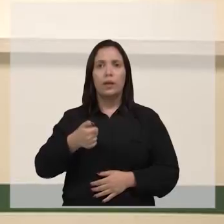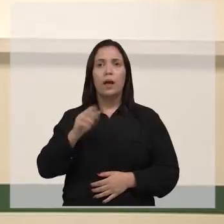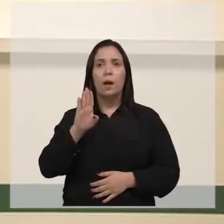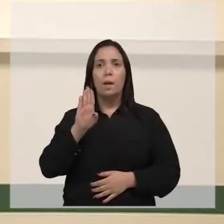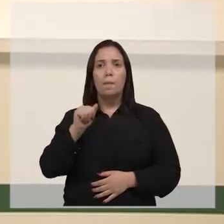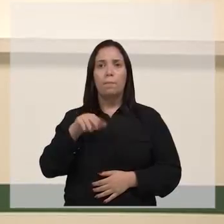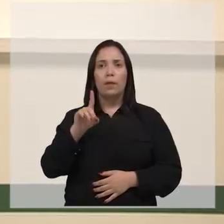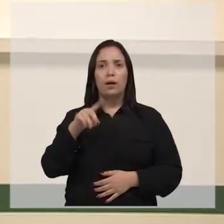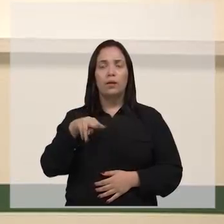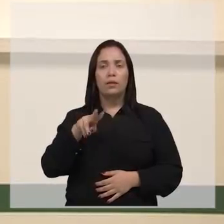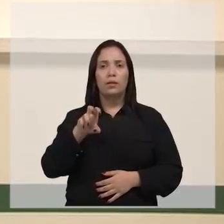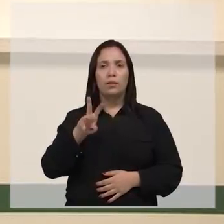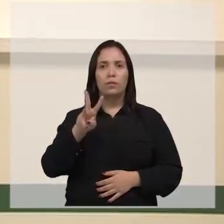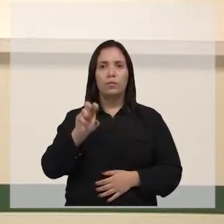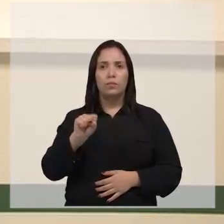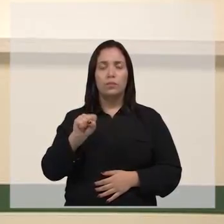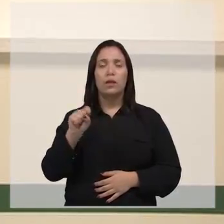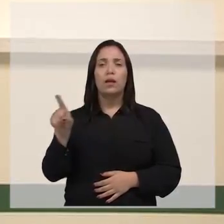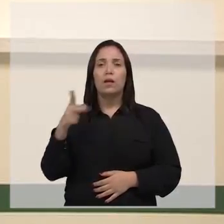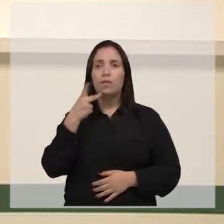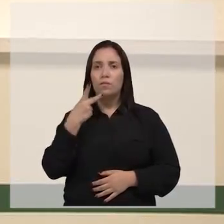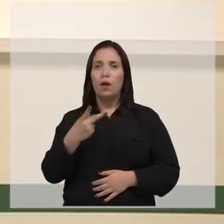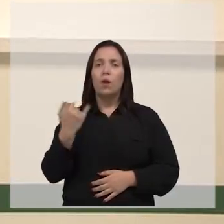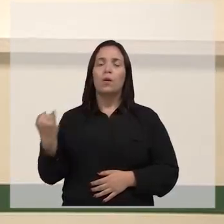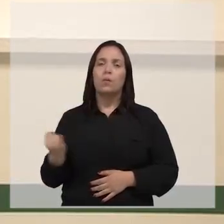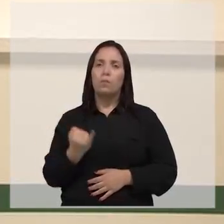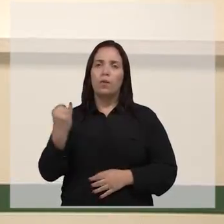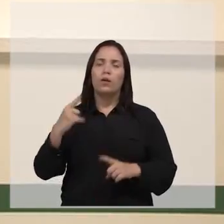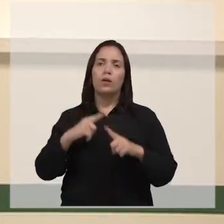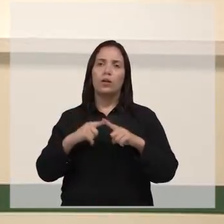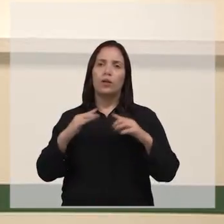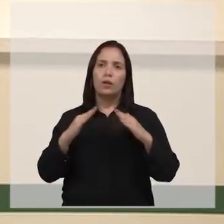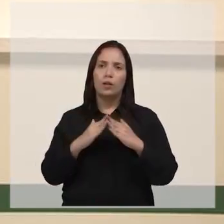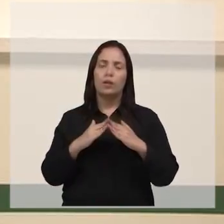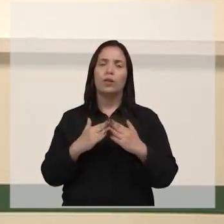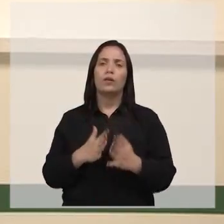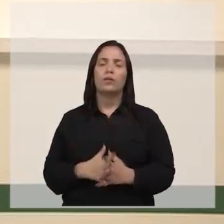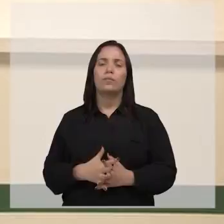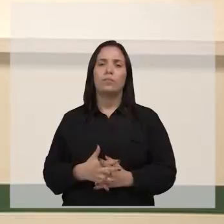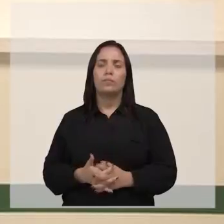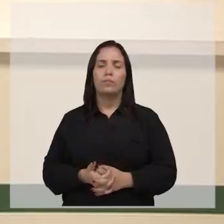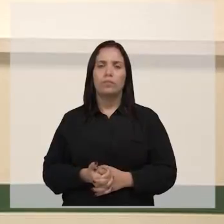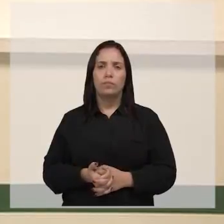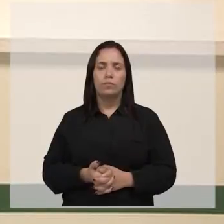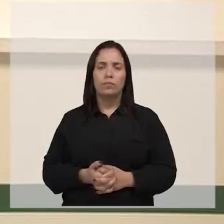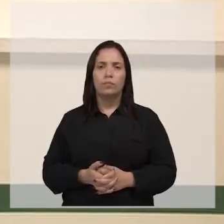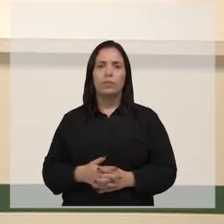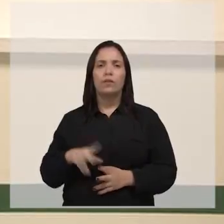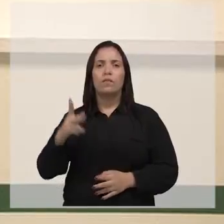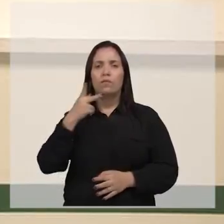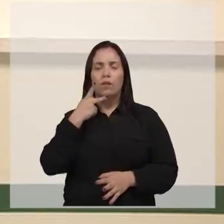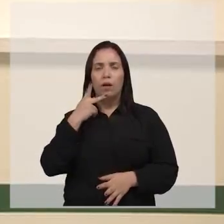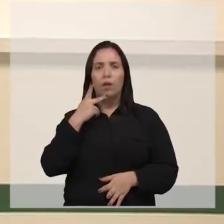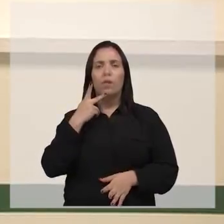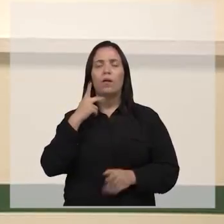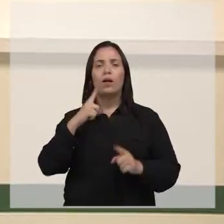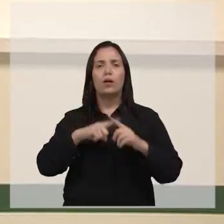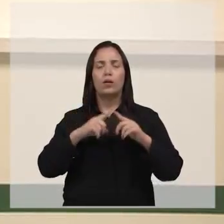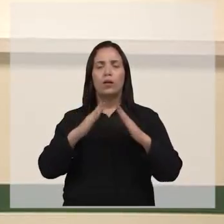Band News ele TV. falou da importância da igreja, citou até da Assembleia de Deus,